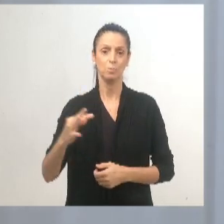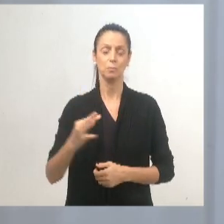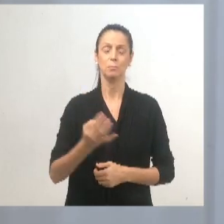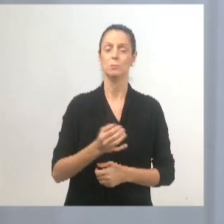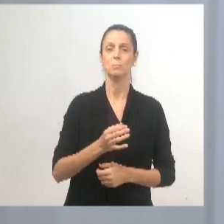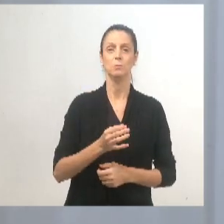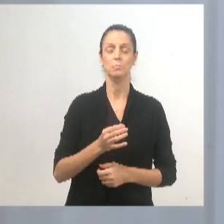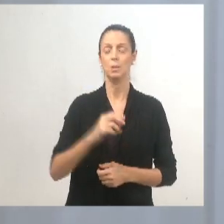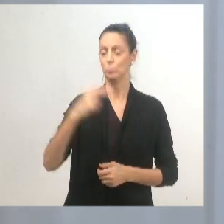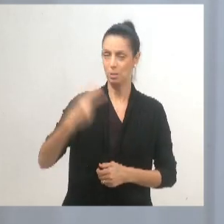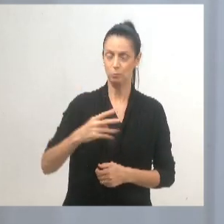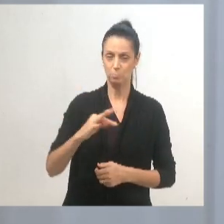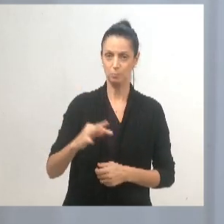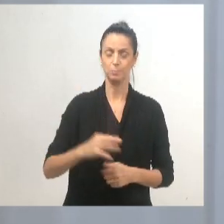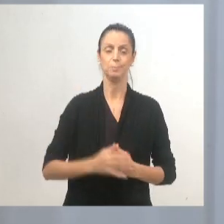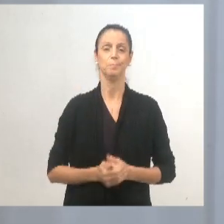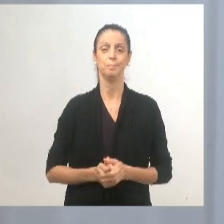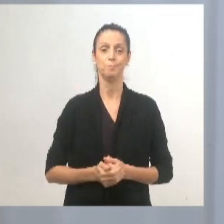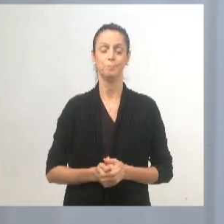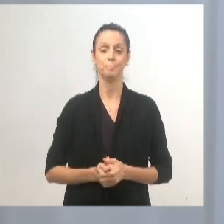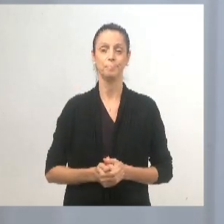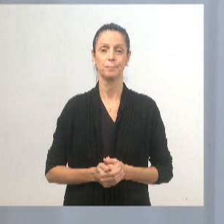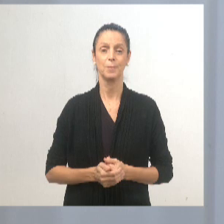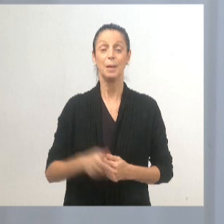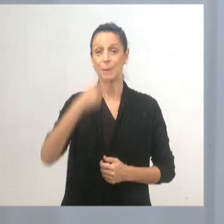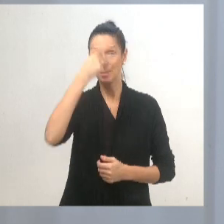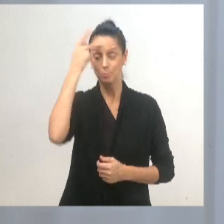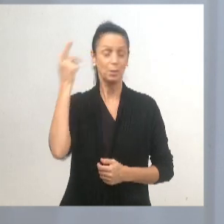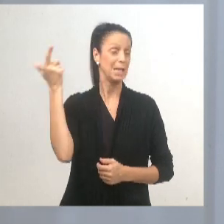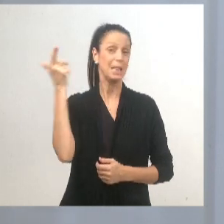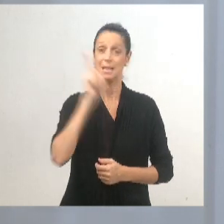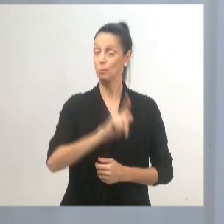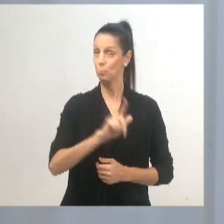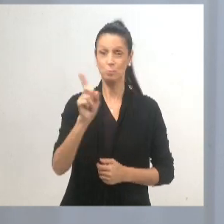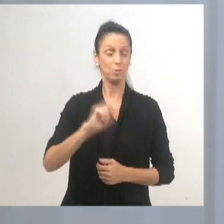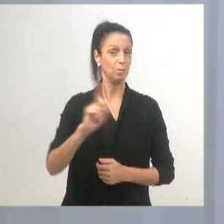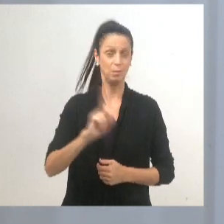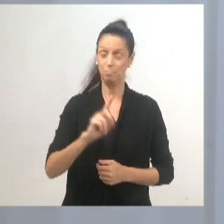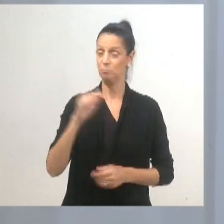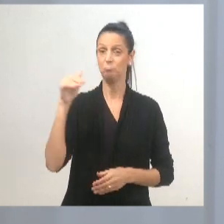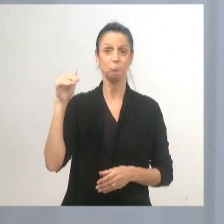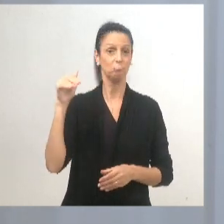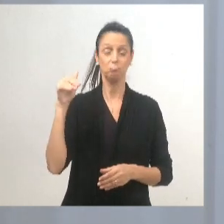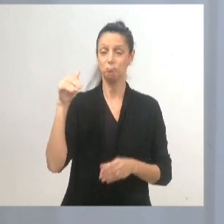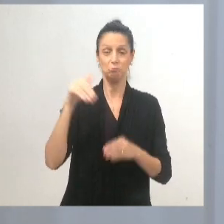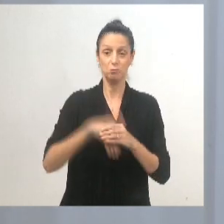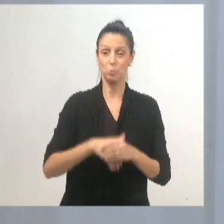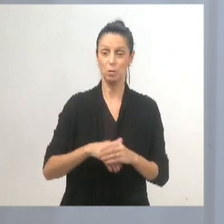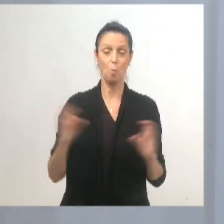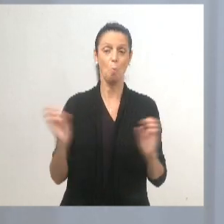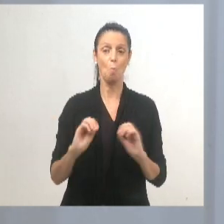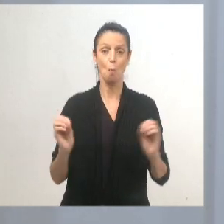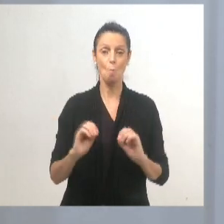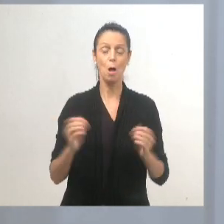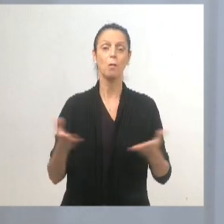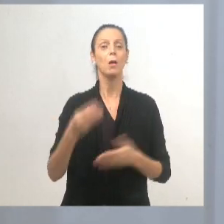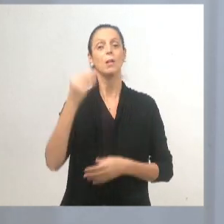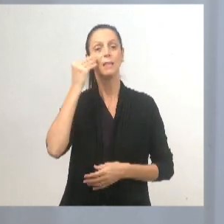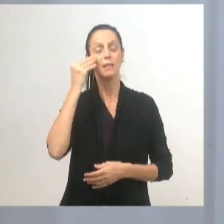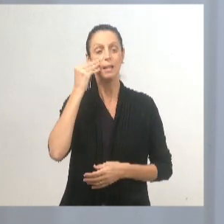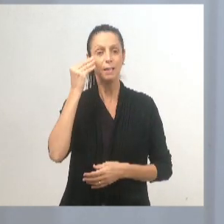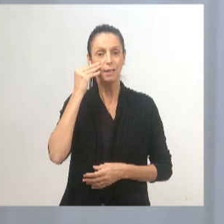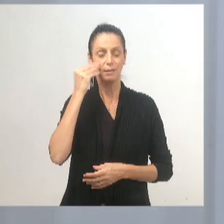turno. Nomes que não conseguiram conquistar a legitimidade nas urnas e que agora tentam compensar